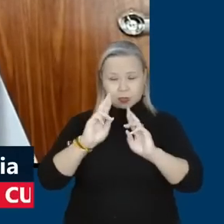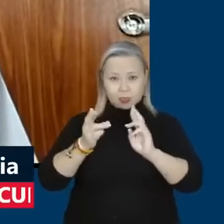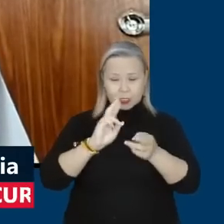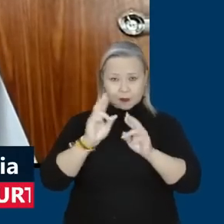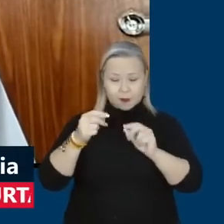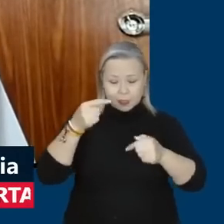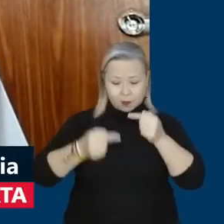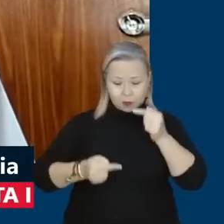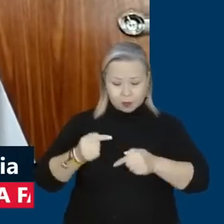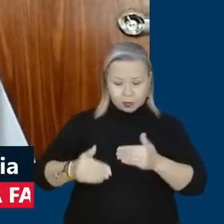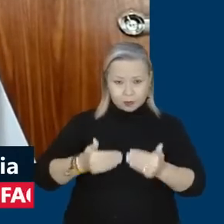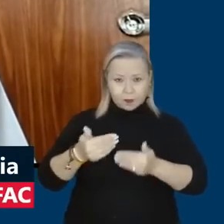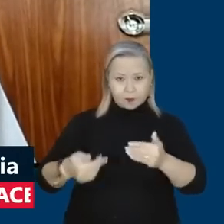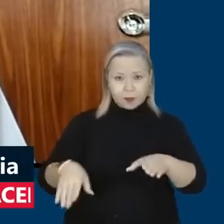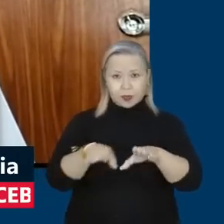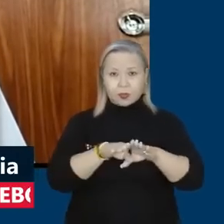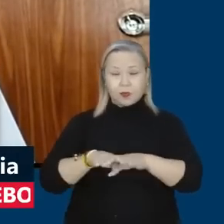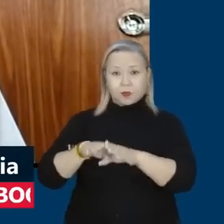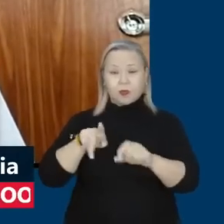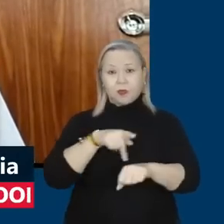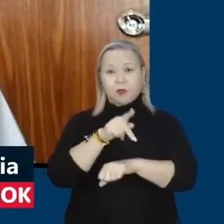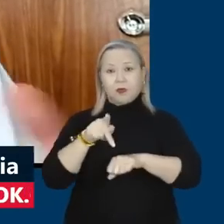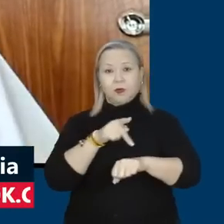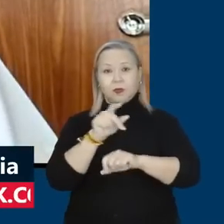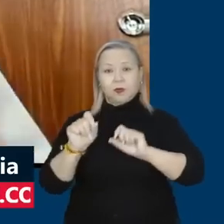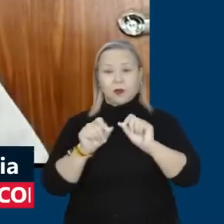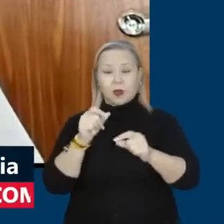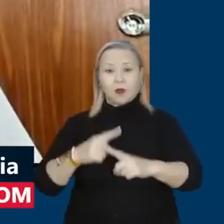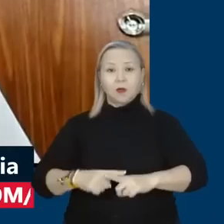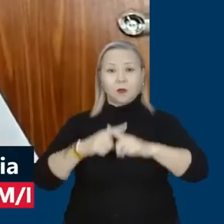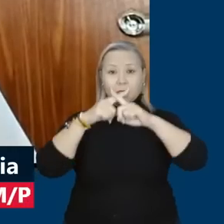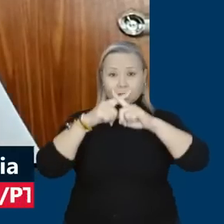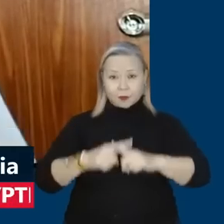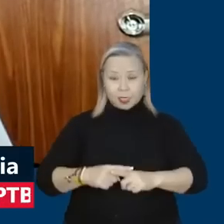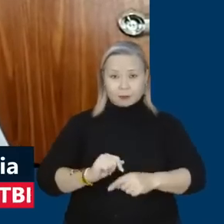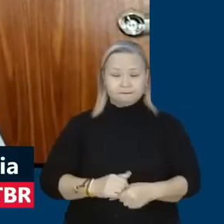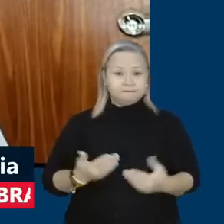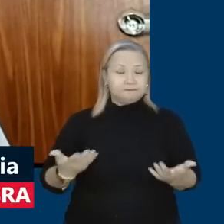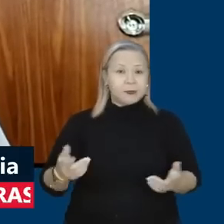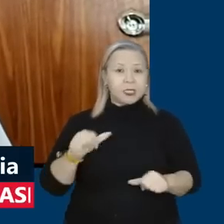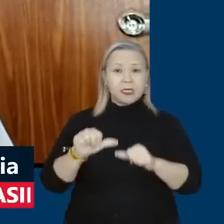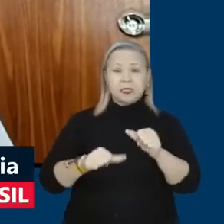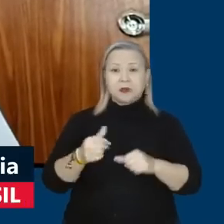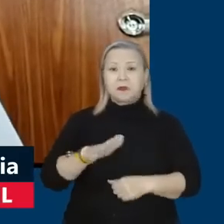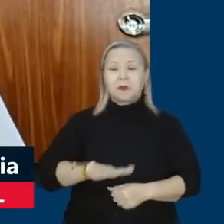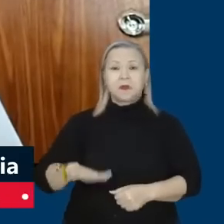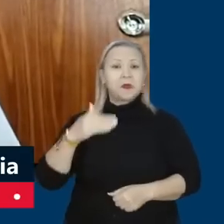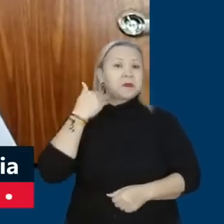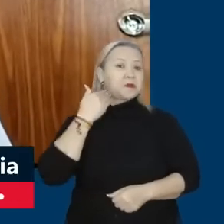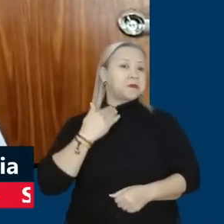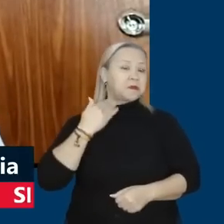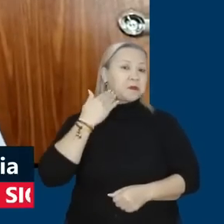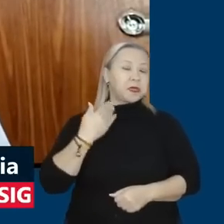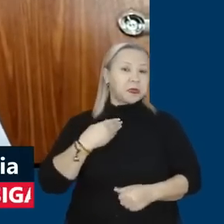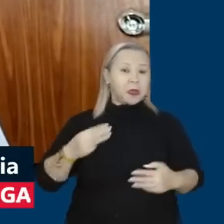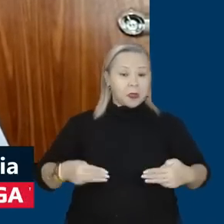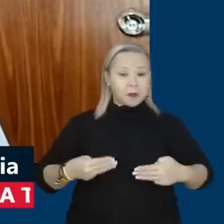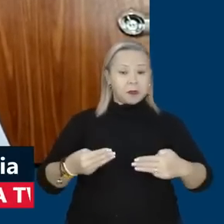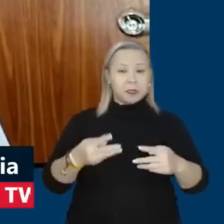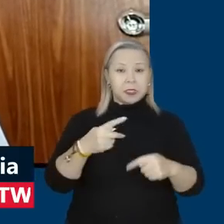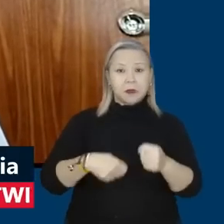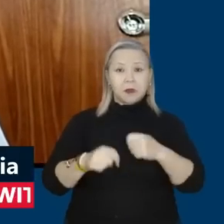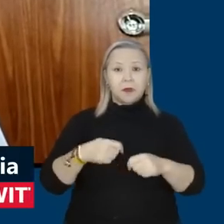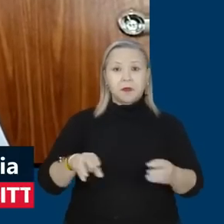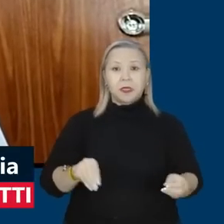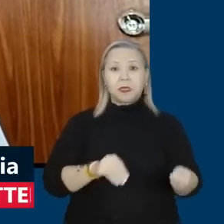de desenvolvimento, de inclusão internacional, de competitividade, e transforma tudo num grande banco. Aí o Ministério da Economia passa a